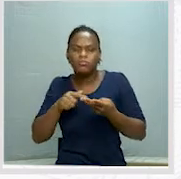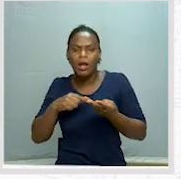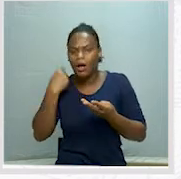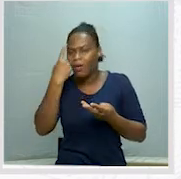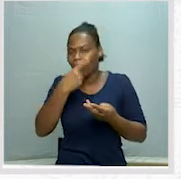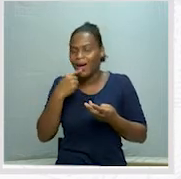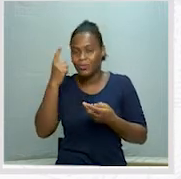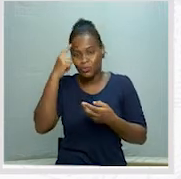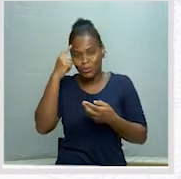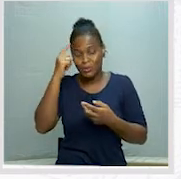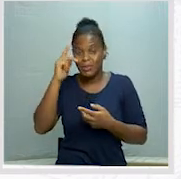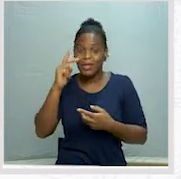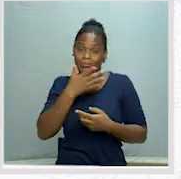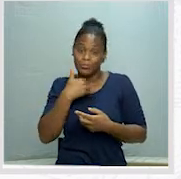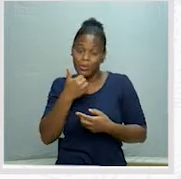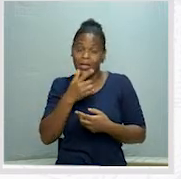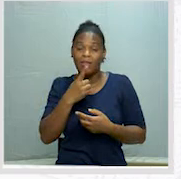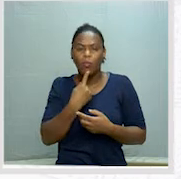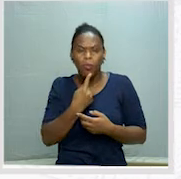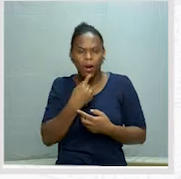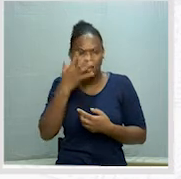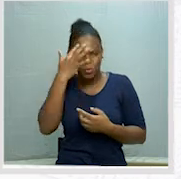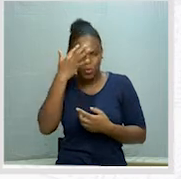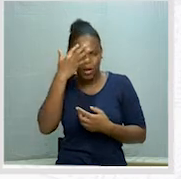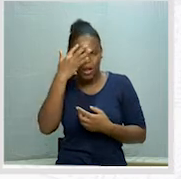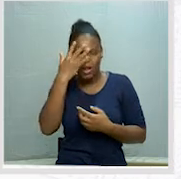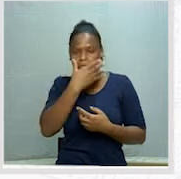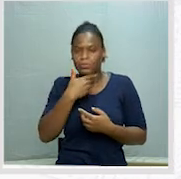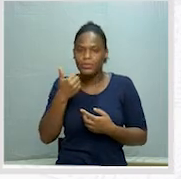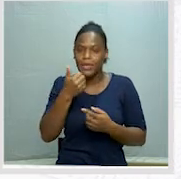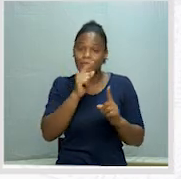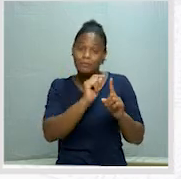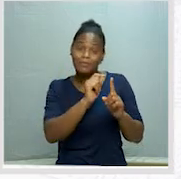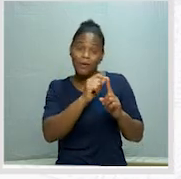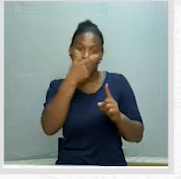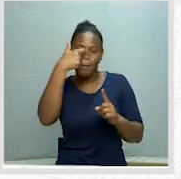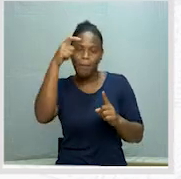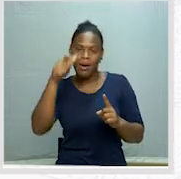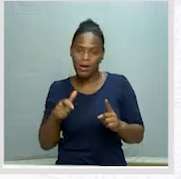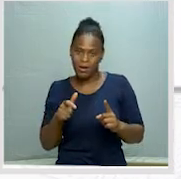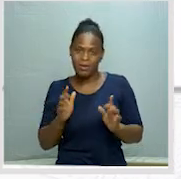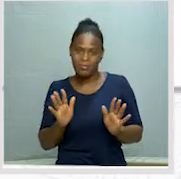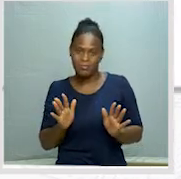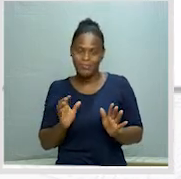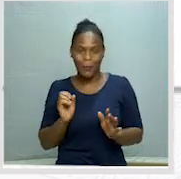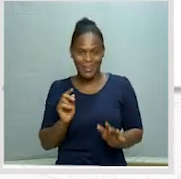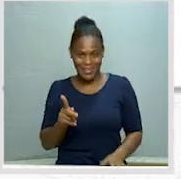como também compreender a atitude estética como especificamente humana. Okay?